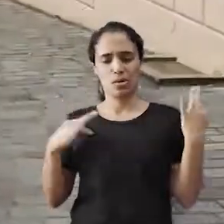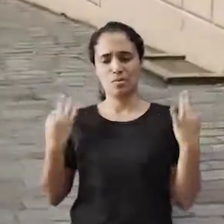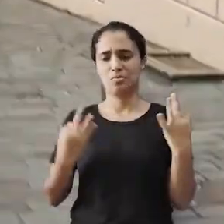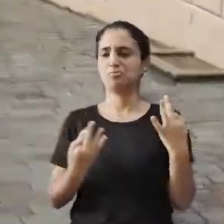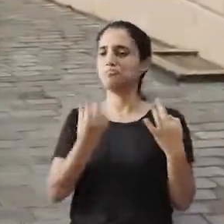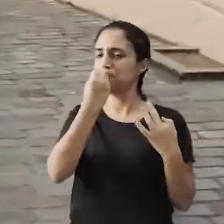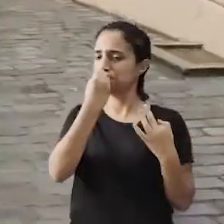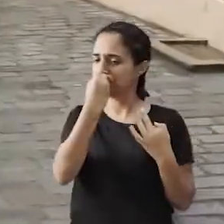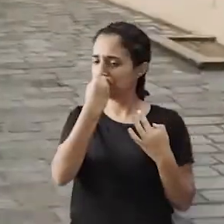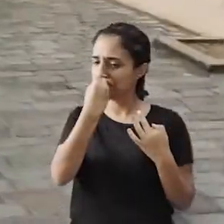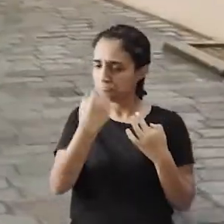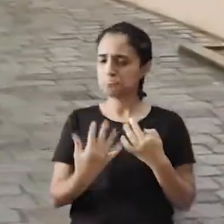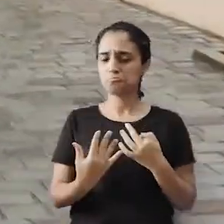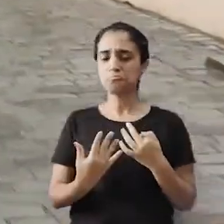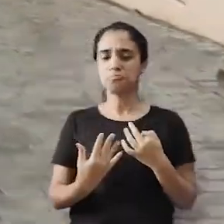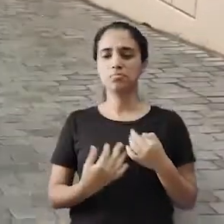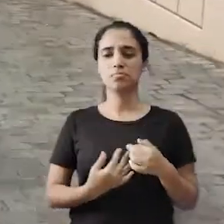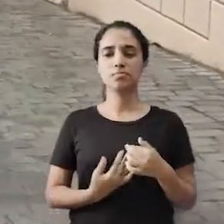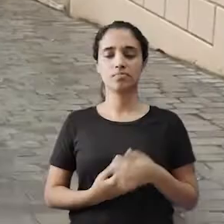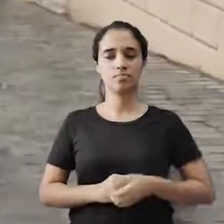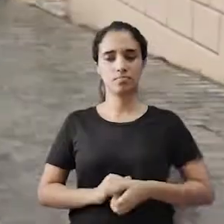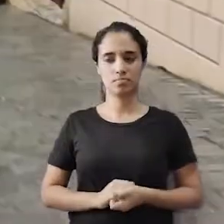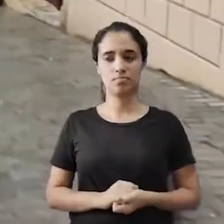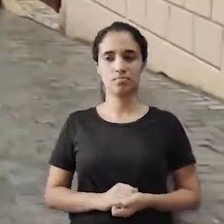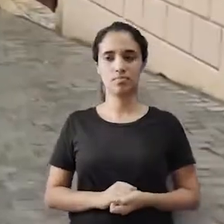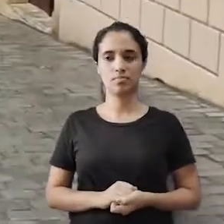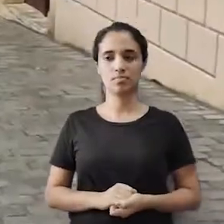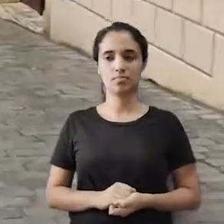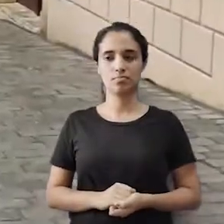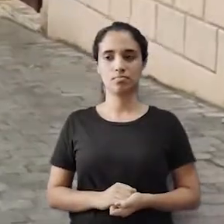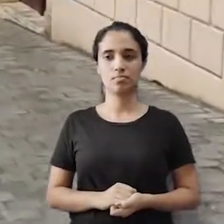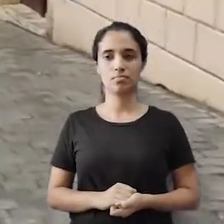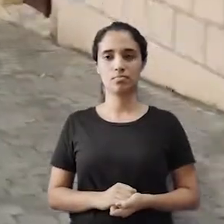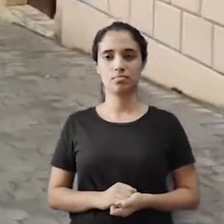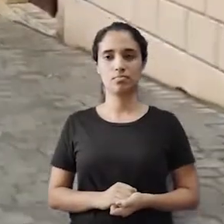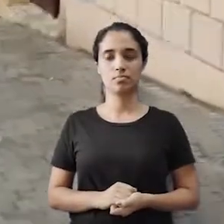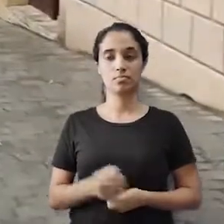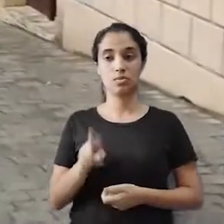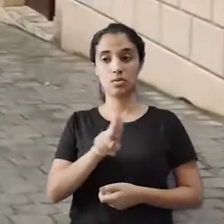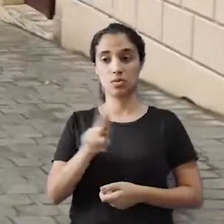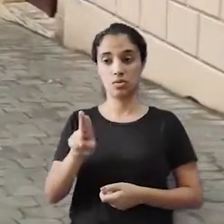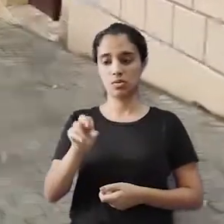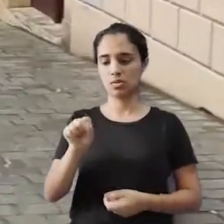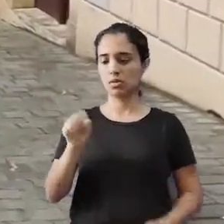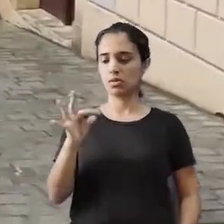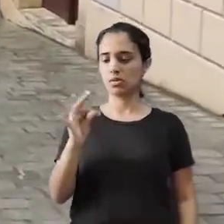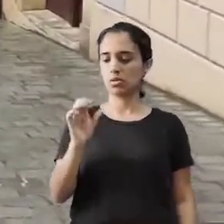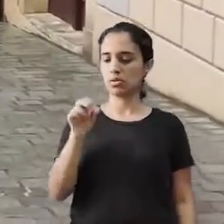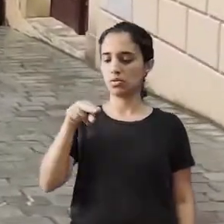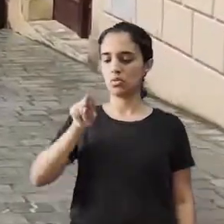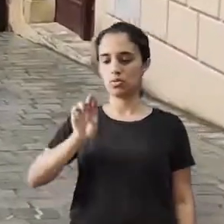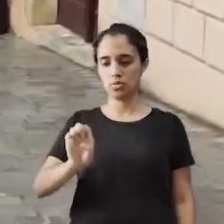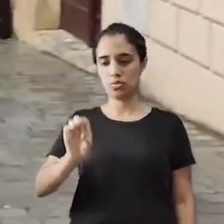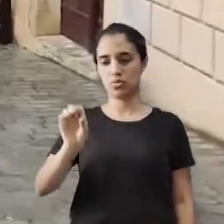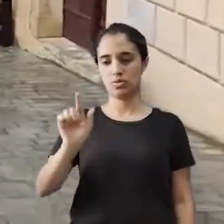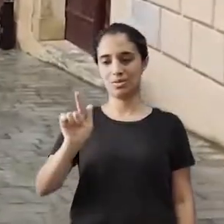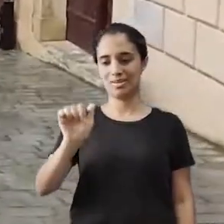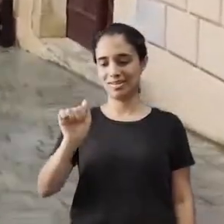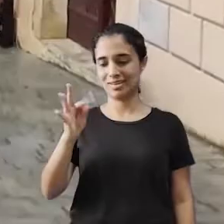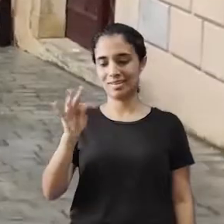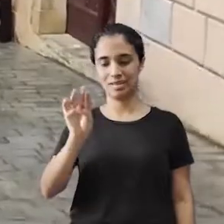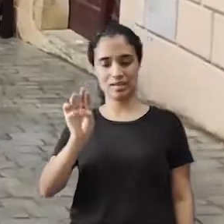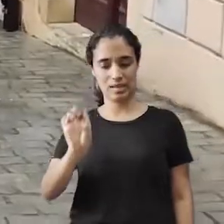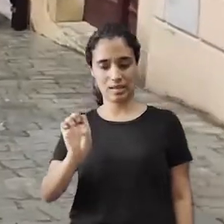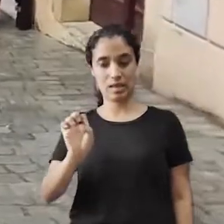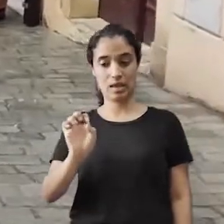muito visitado em Zagreb, na Croácia, que é, eles chamam de Stone Gate, né? Aqui é o